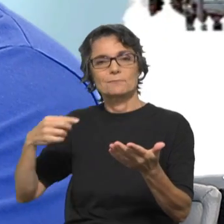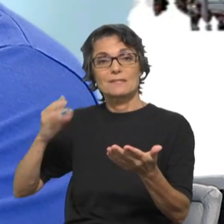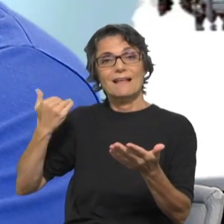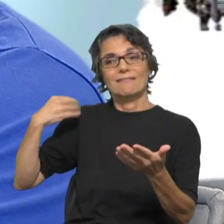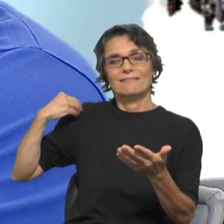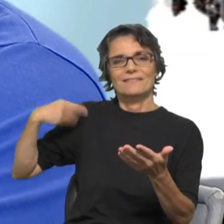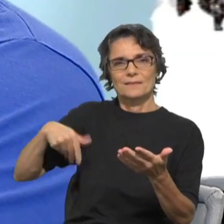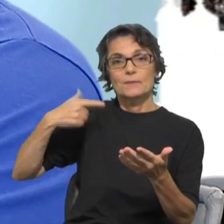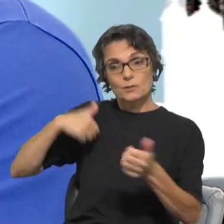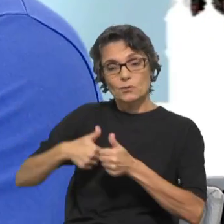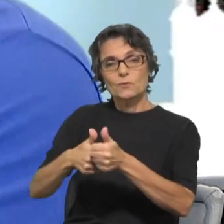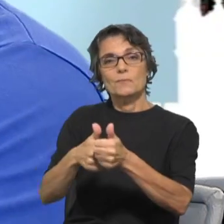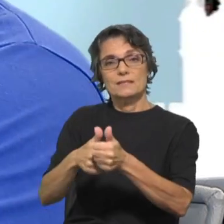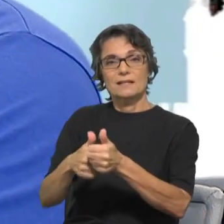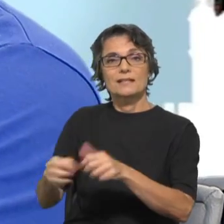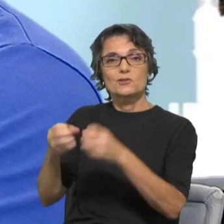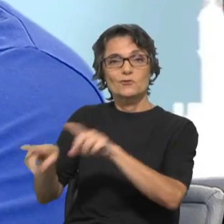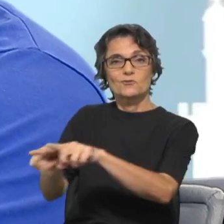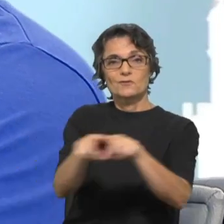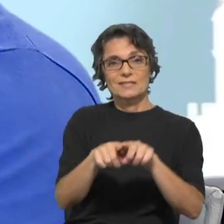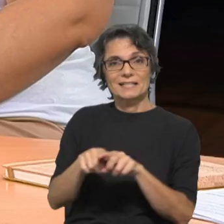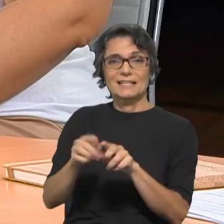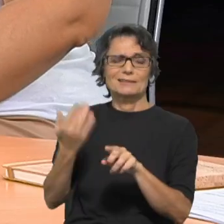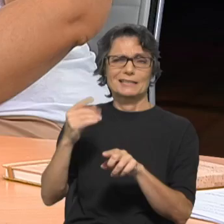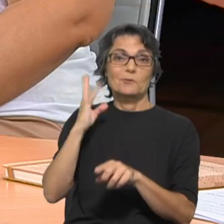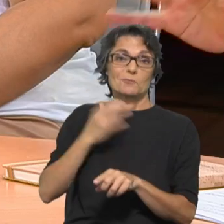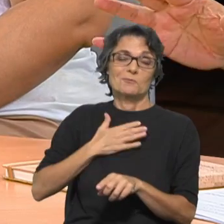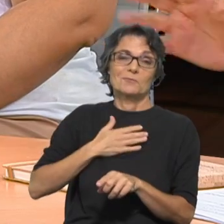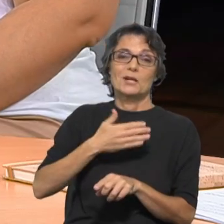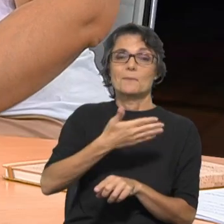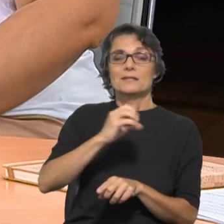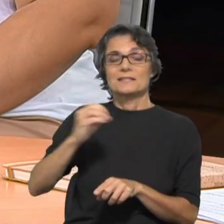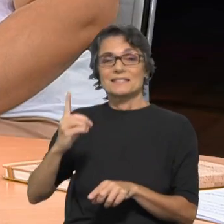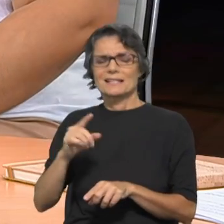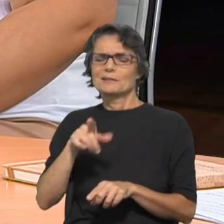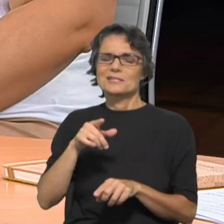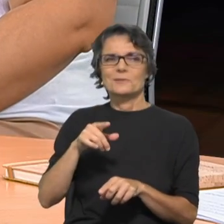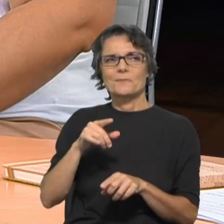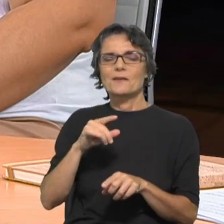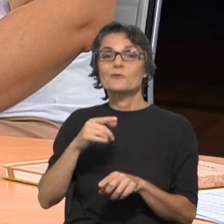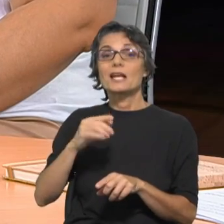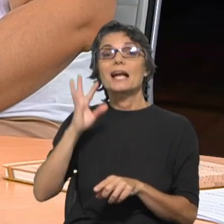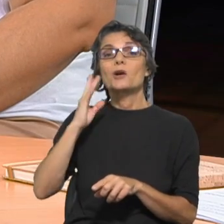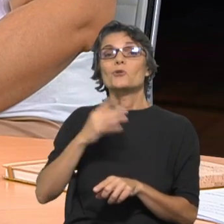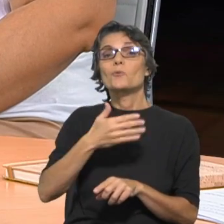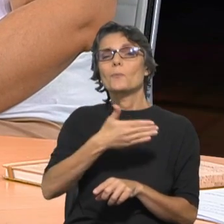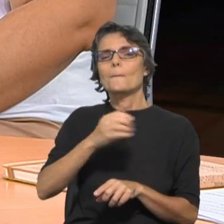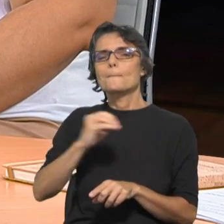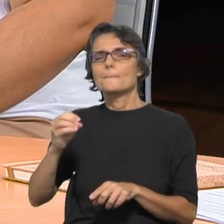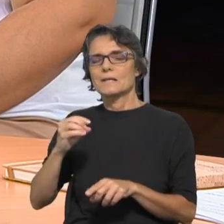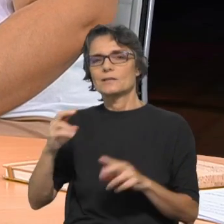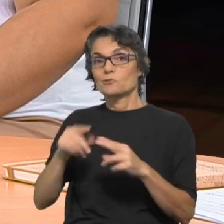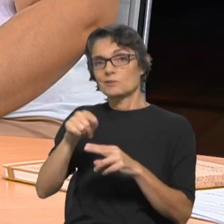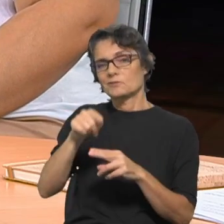convívios fraternos. Na altura foi o 1006, foi fruto do Convívio 1000, que foi assim um convívio especial que envolveu o país todo na